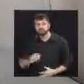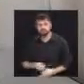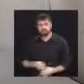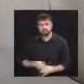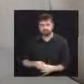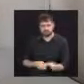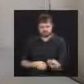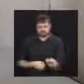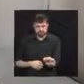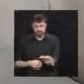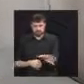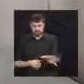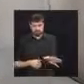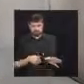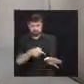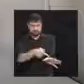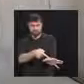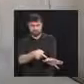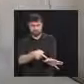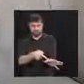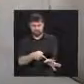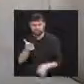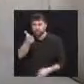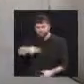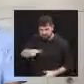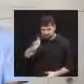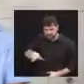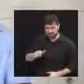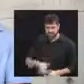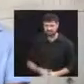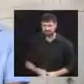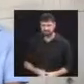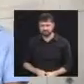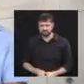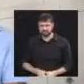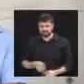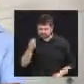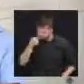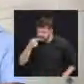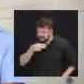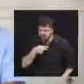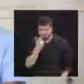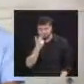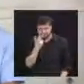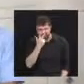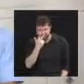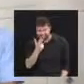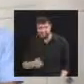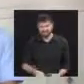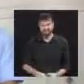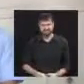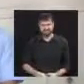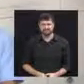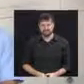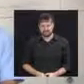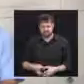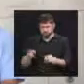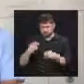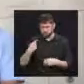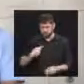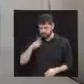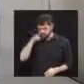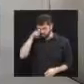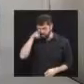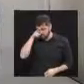O que aconteceu? Abriu. De novo. Não, parece piada, né? Parece. Então vamos lá. E você viu que eu não,